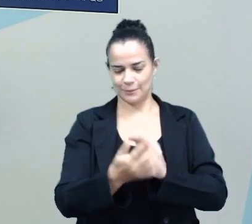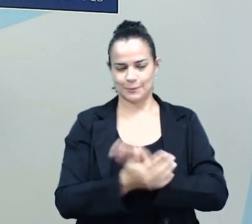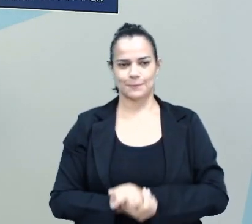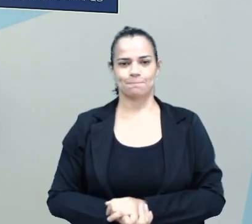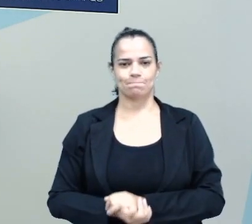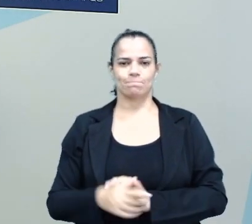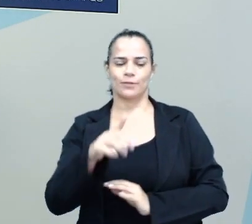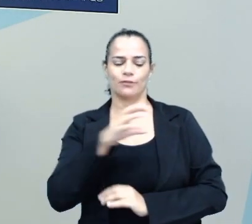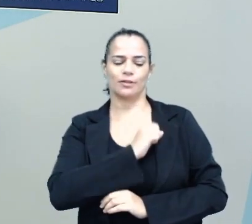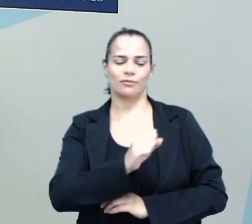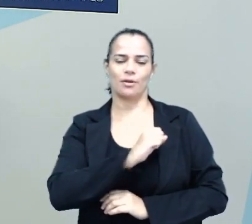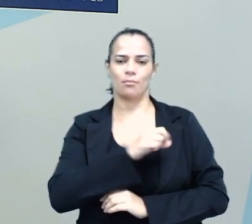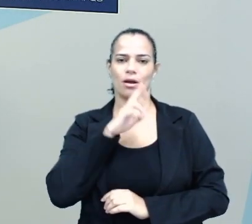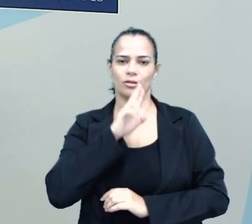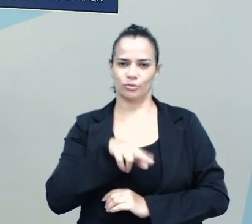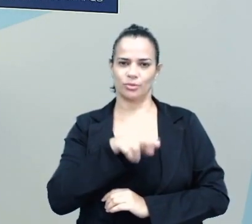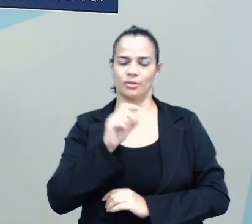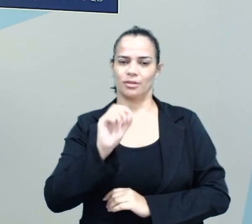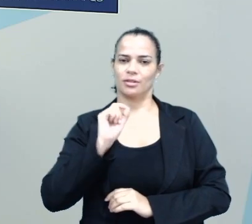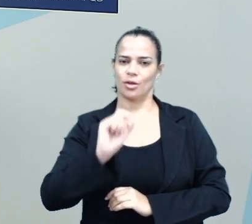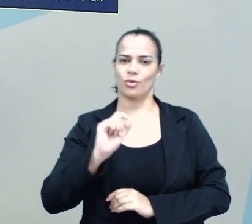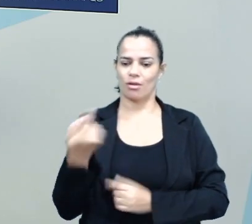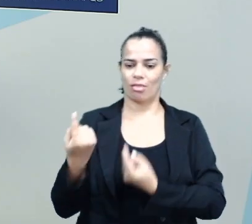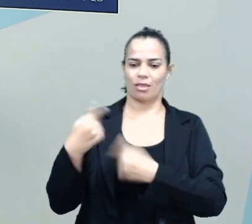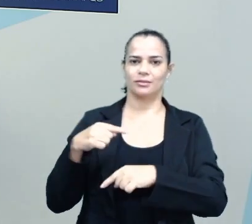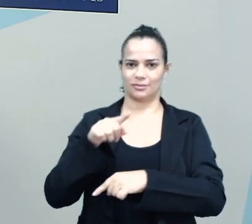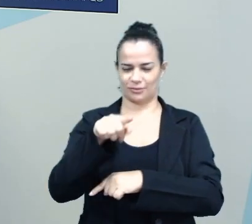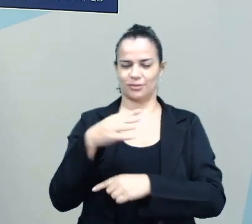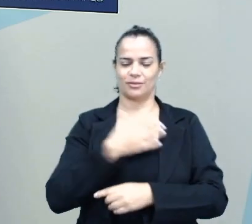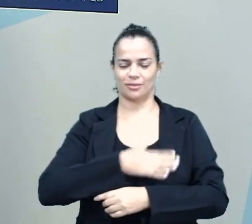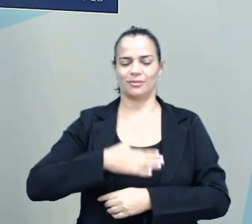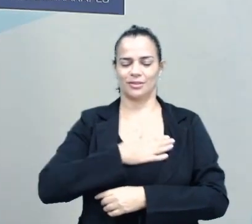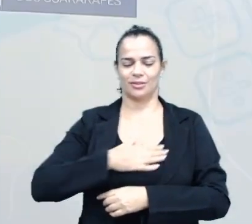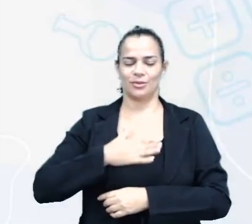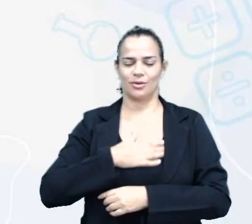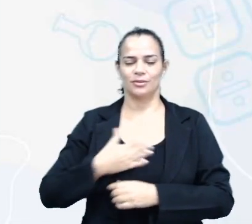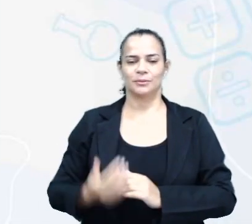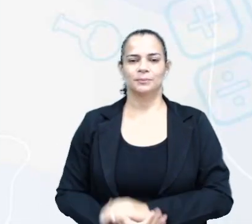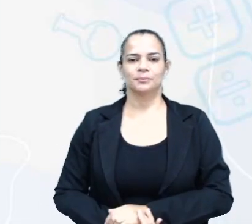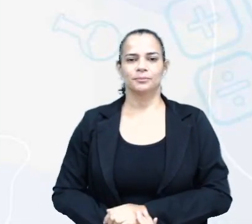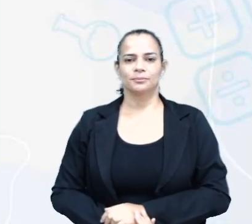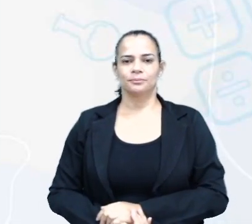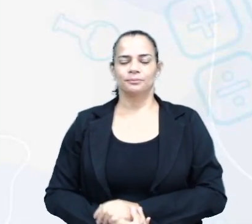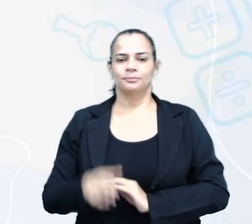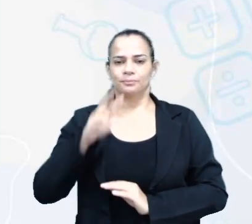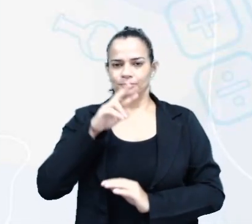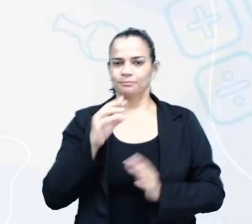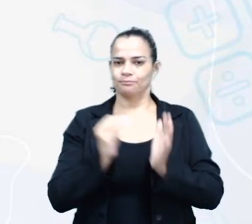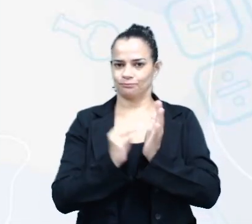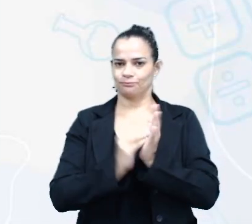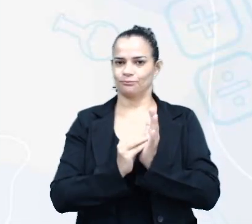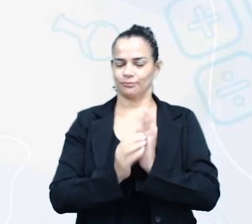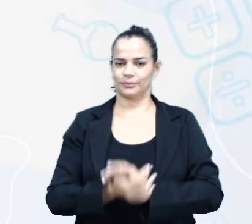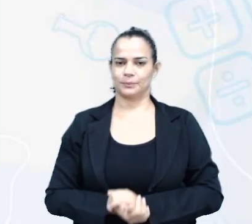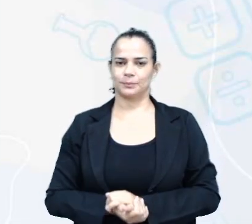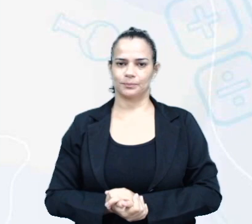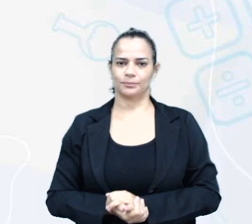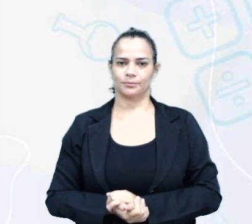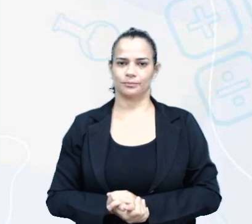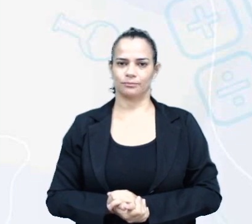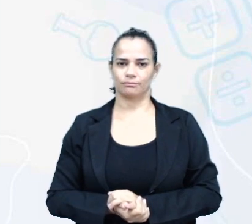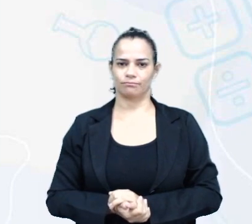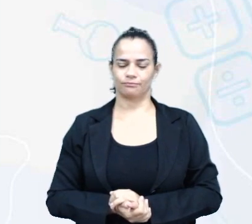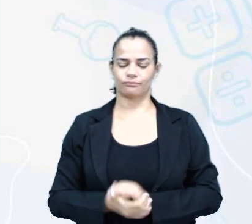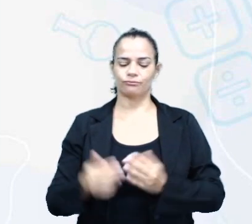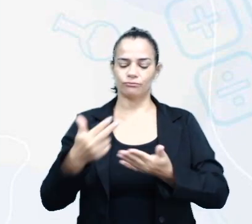que você vai amar responder aí, que é um desafio. Eu sei que você gosta de desafio. Veja aí o que eu deixei para você. O